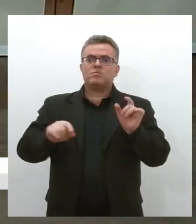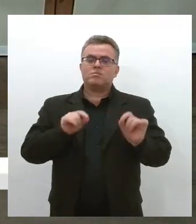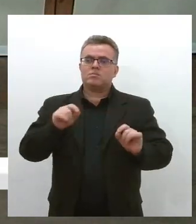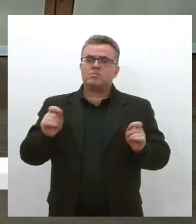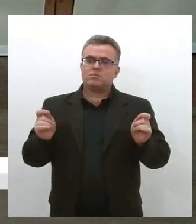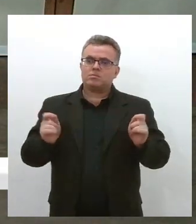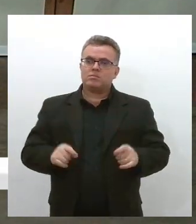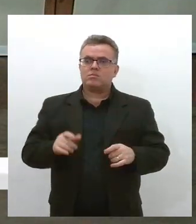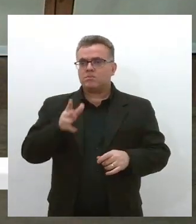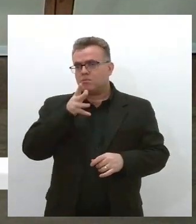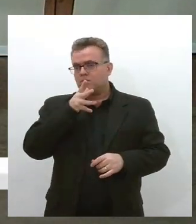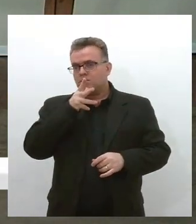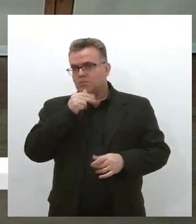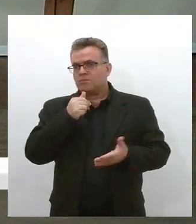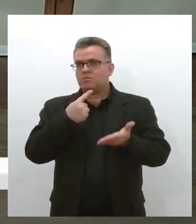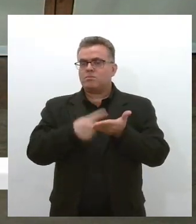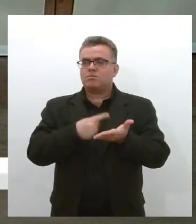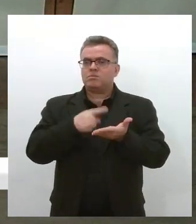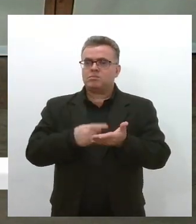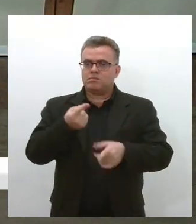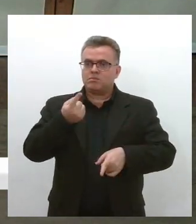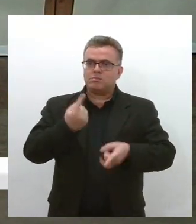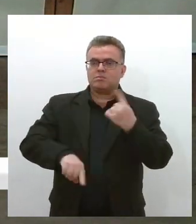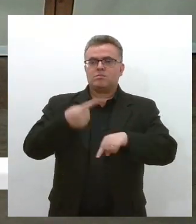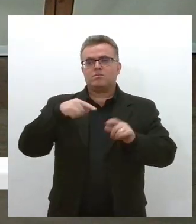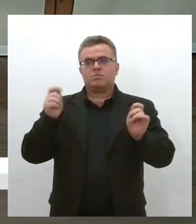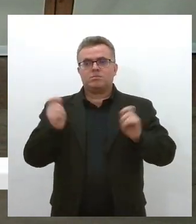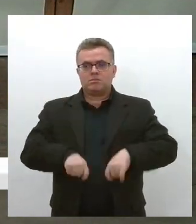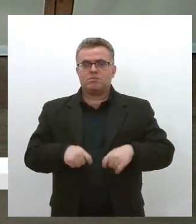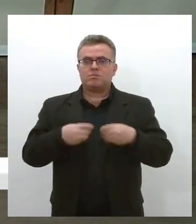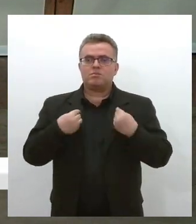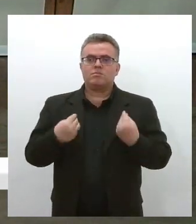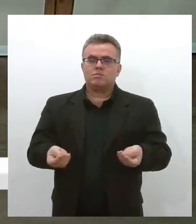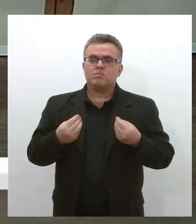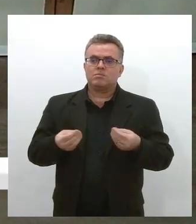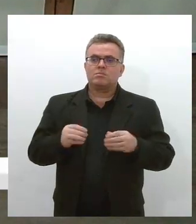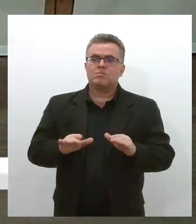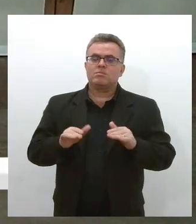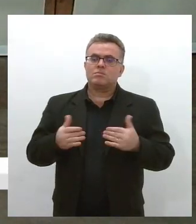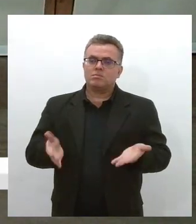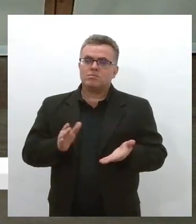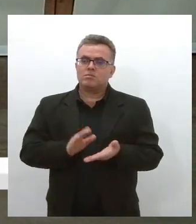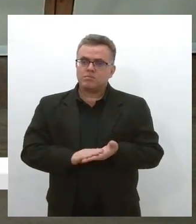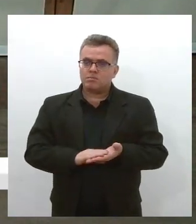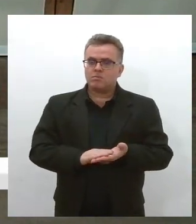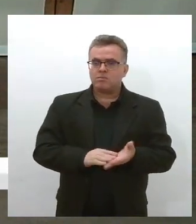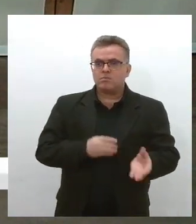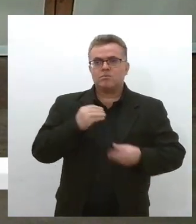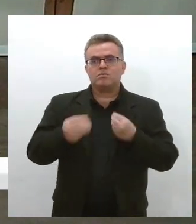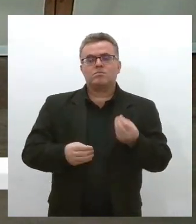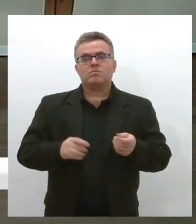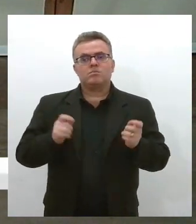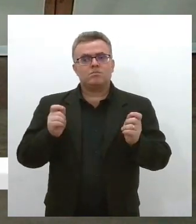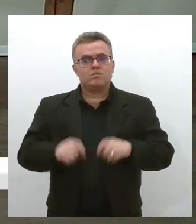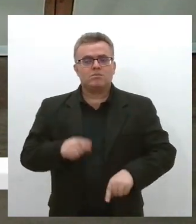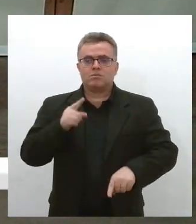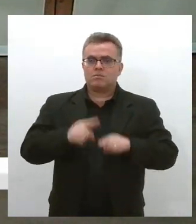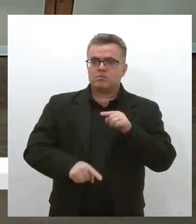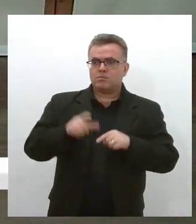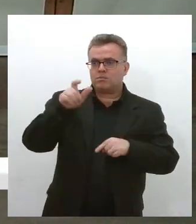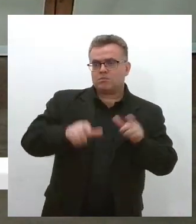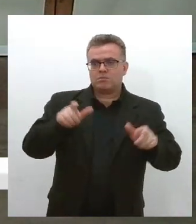um pouco mais para superar a perda de alguém, né? Isso pode acabar atrapalhando a própria vida,